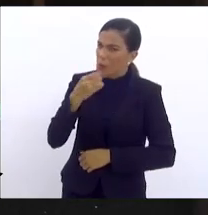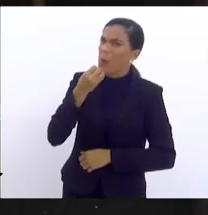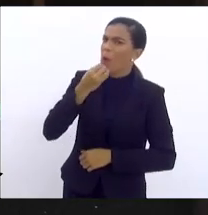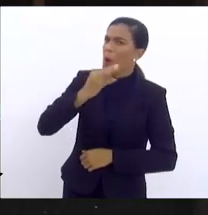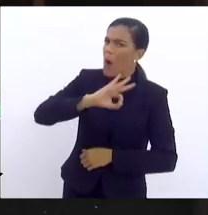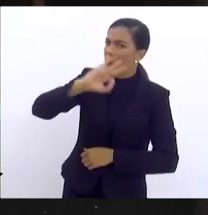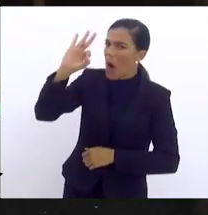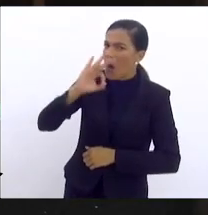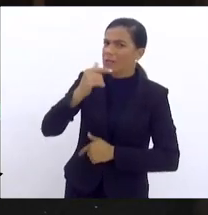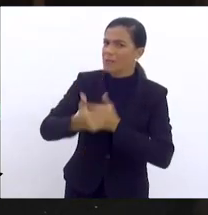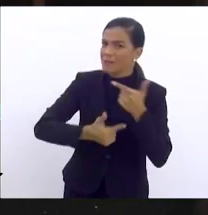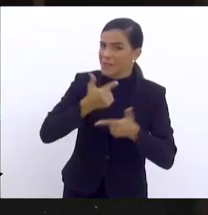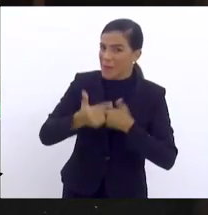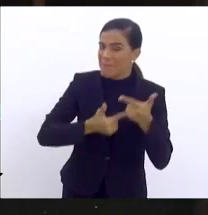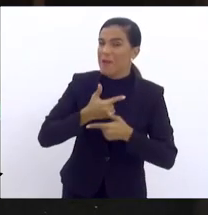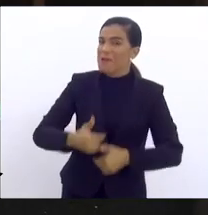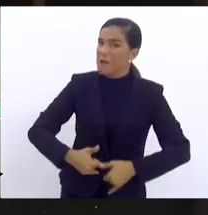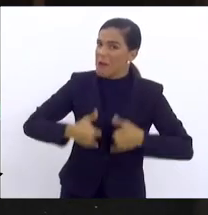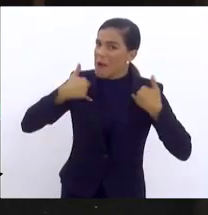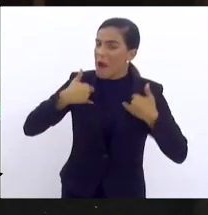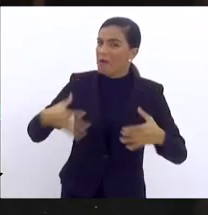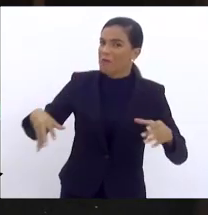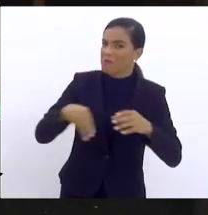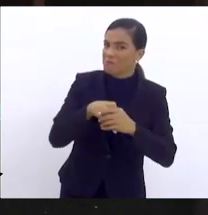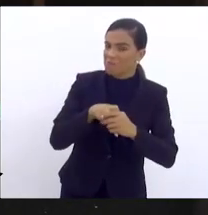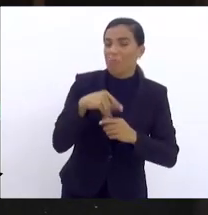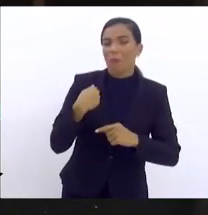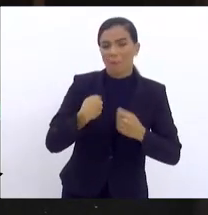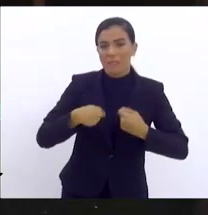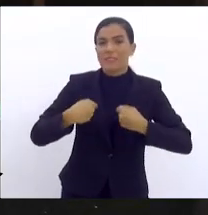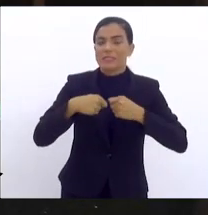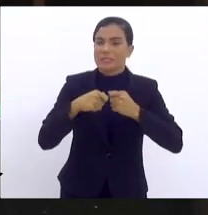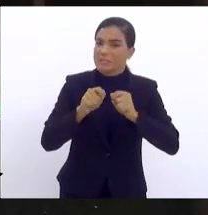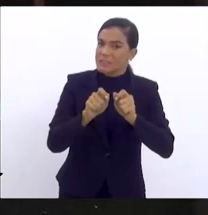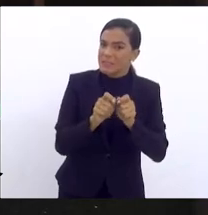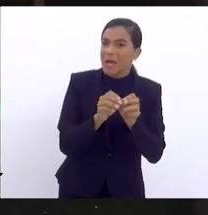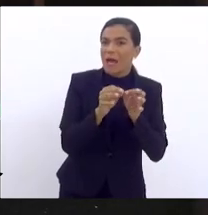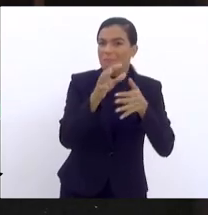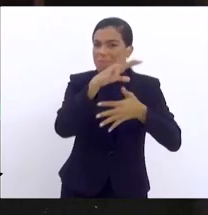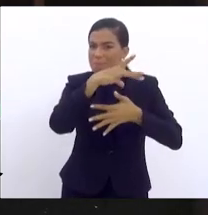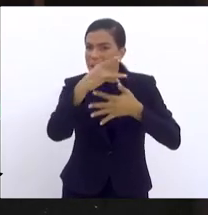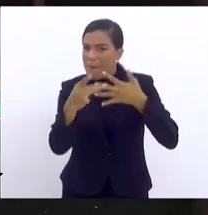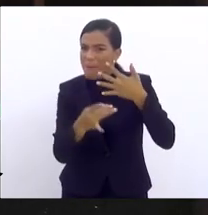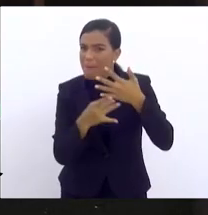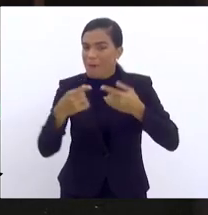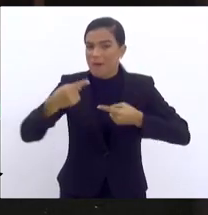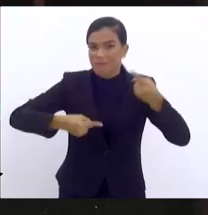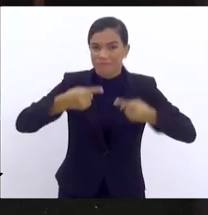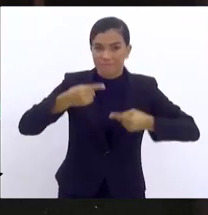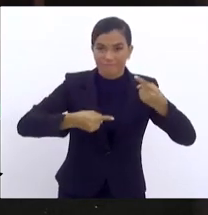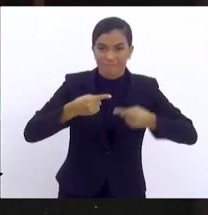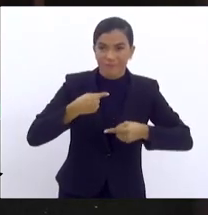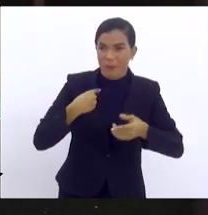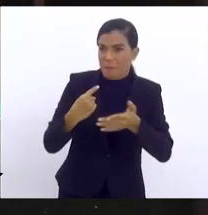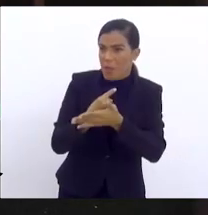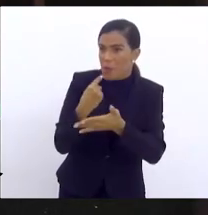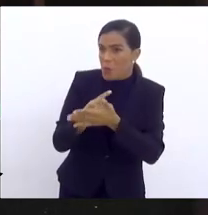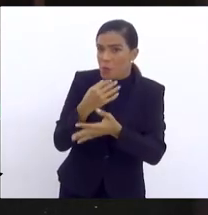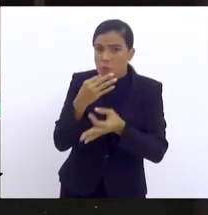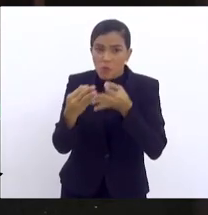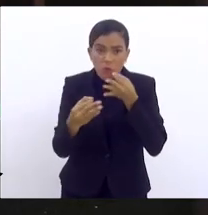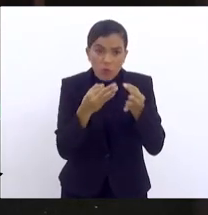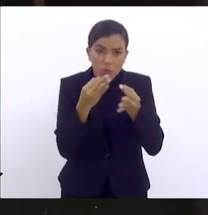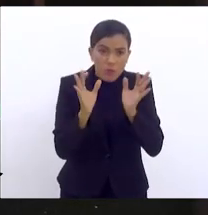e eu tenho orgulho de fazer parte dela mas a gente tem que ampliar esse debate é alguma pergunta alguma alguma sugestão